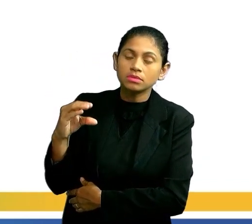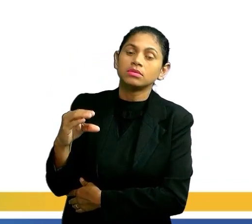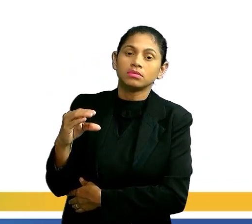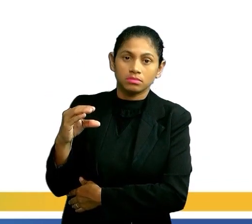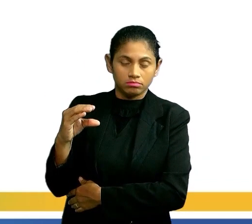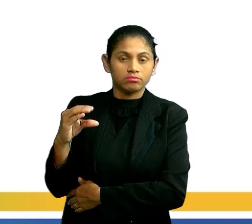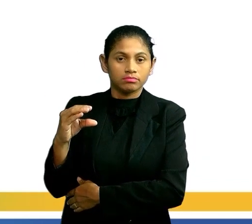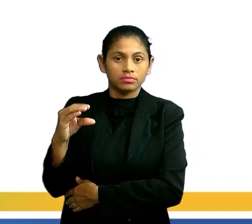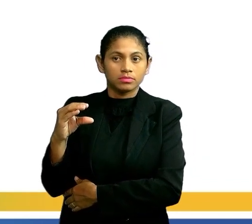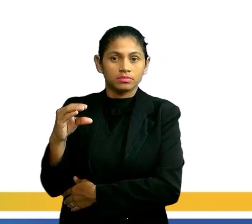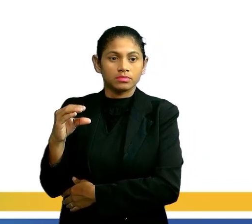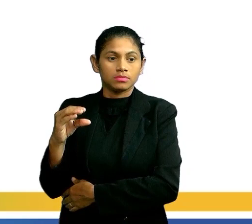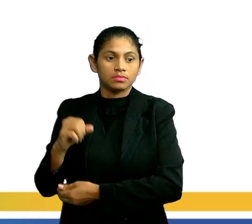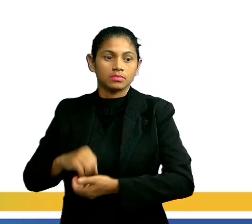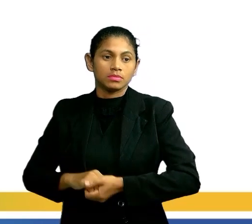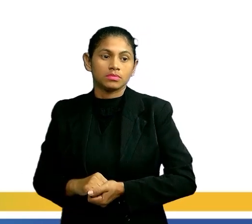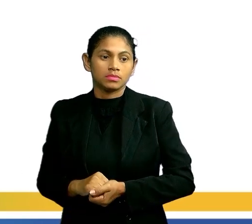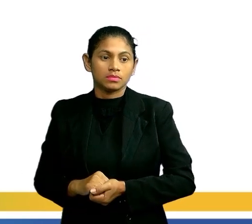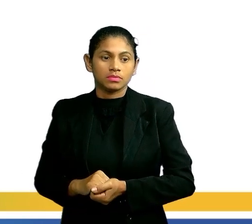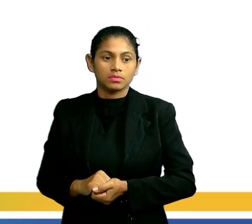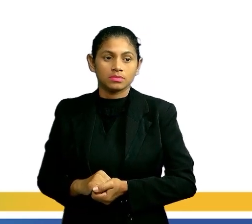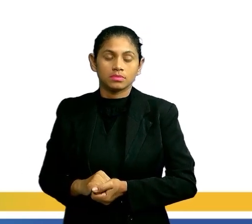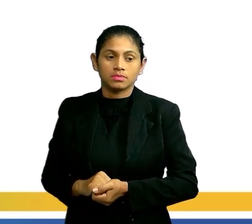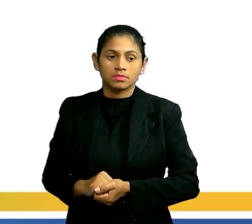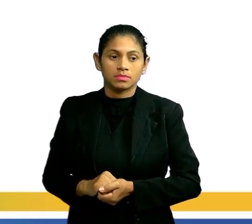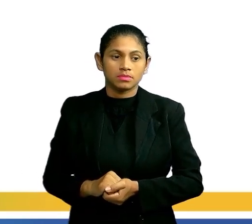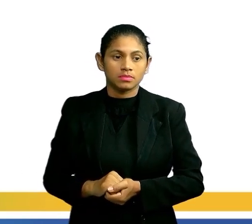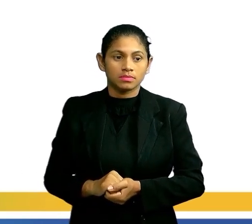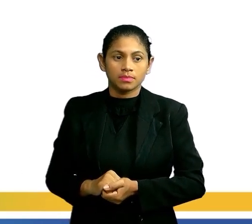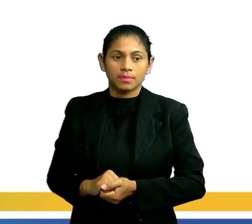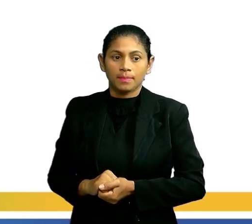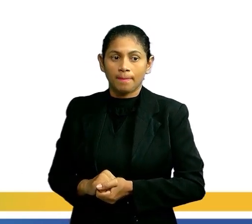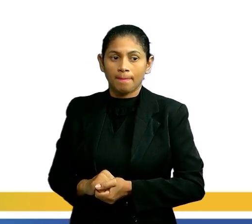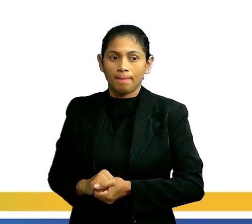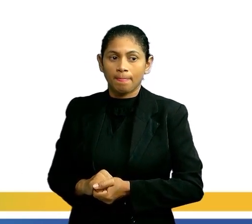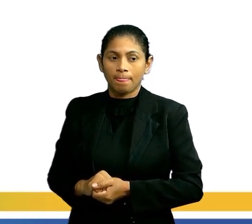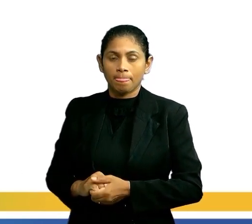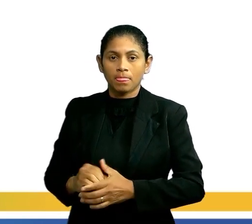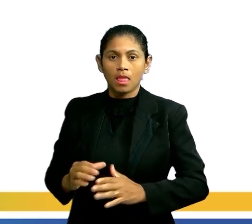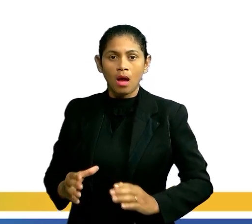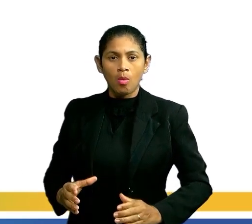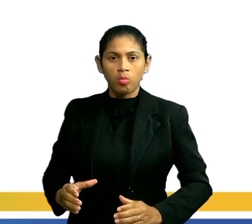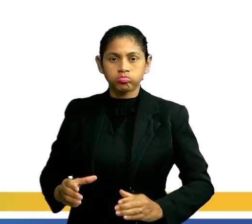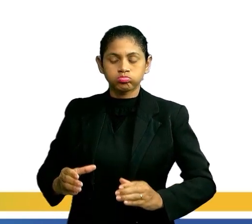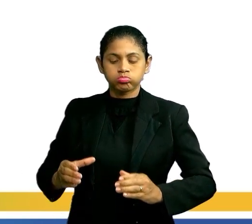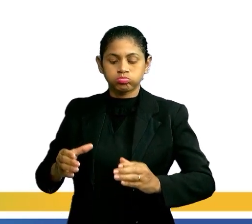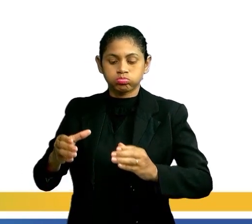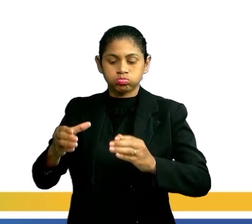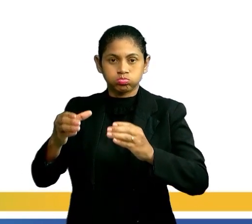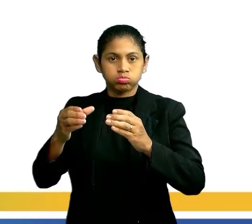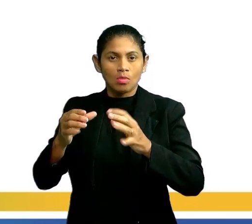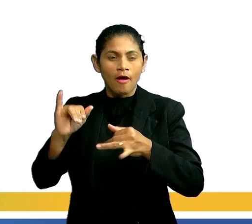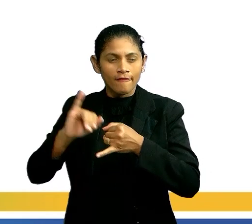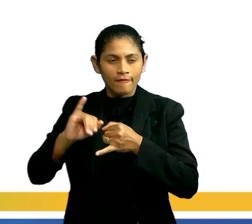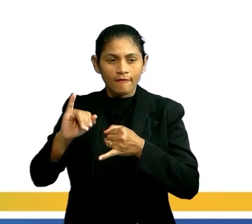ok? Bora entender agora o exemplo 2. Um galão será construído no formato de cilindro,